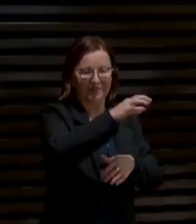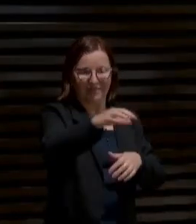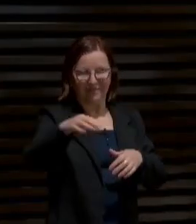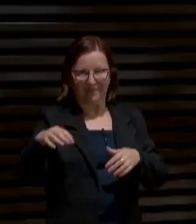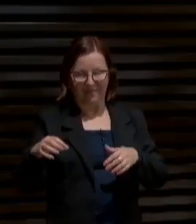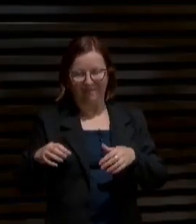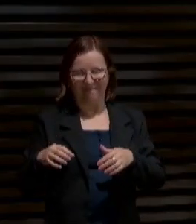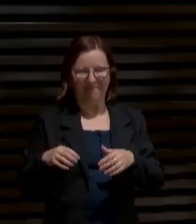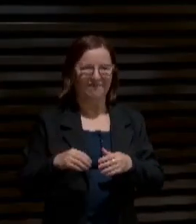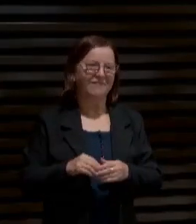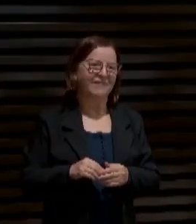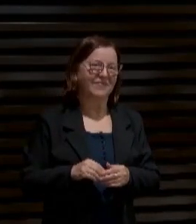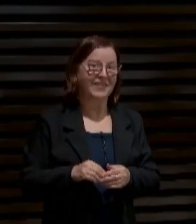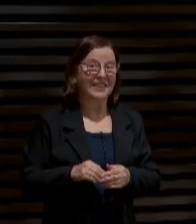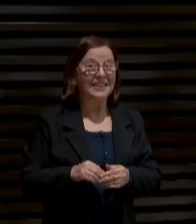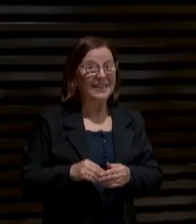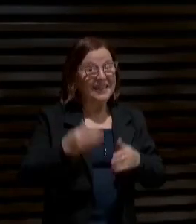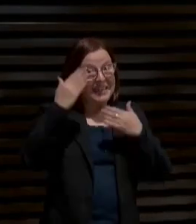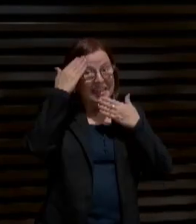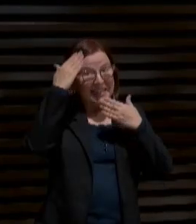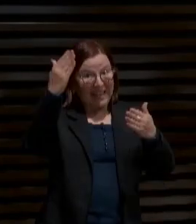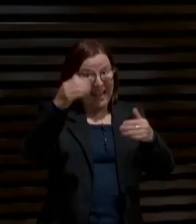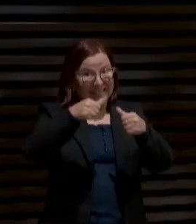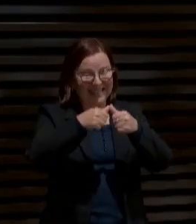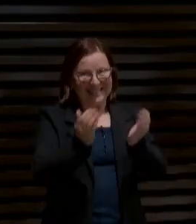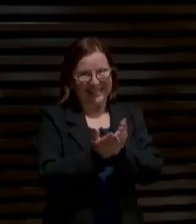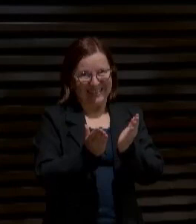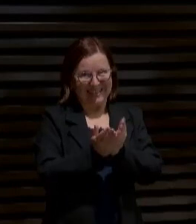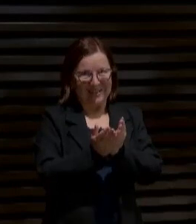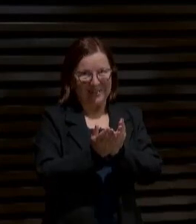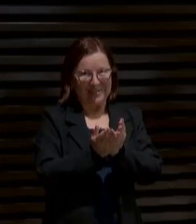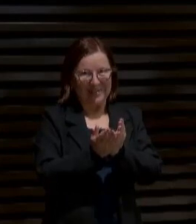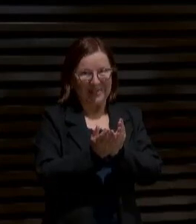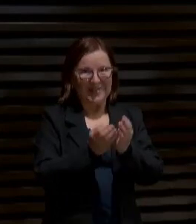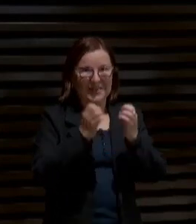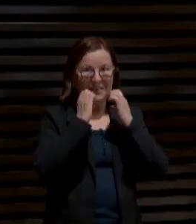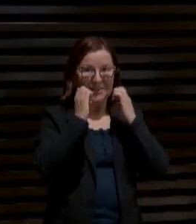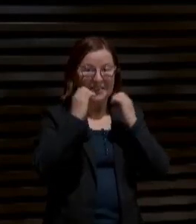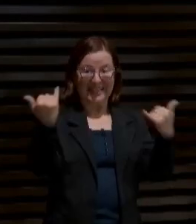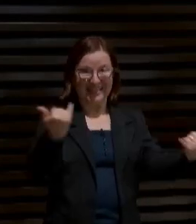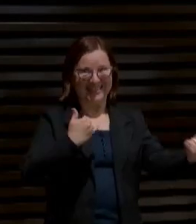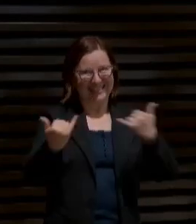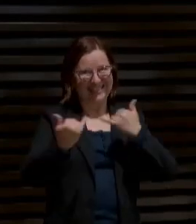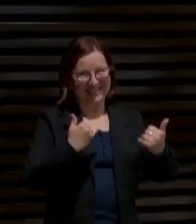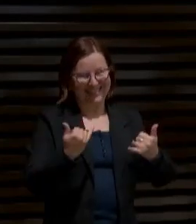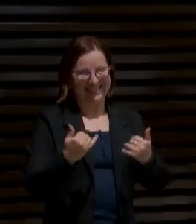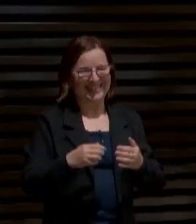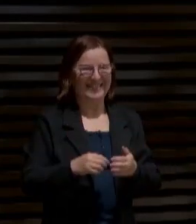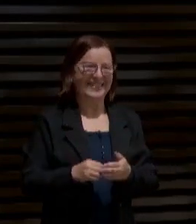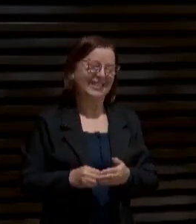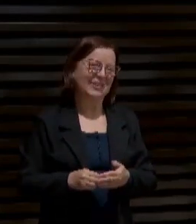da diáspora e graças a esses cristãos o evangelho chegou a nós a vida